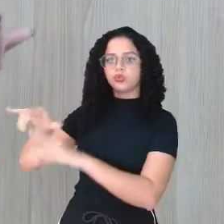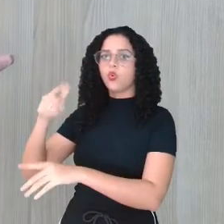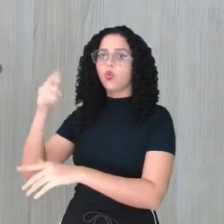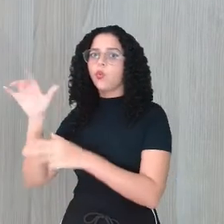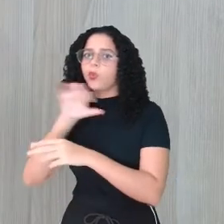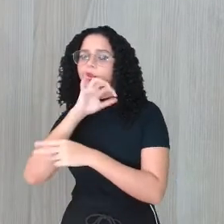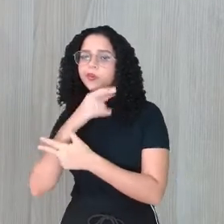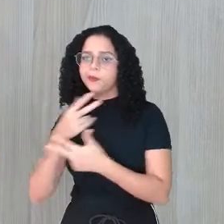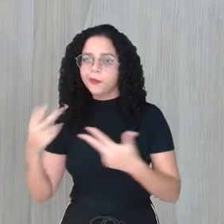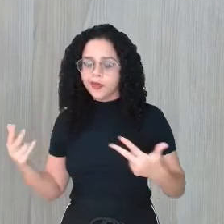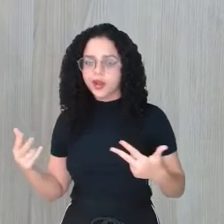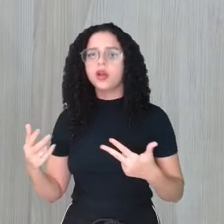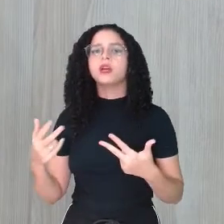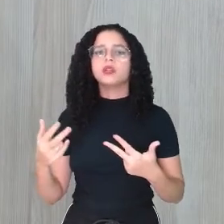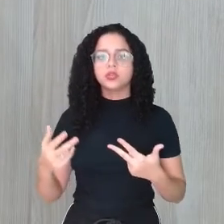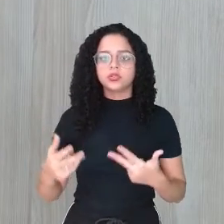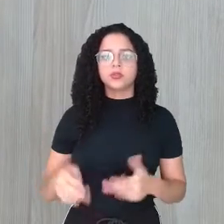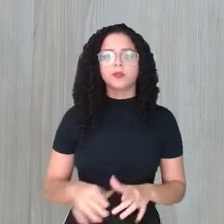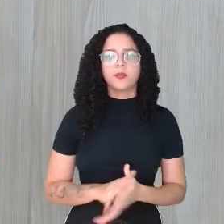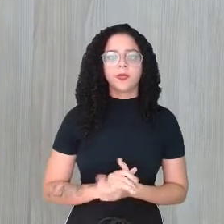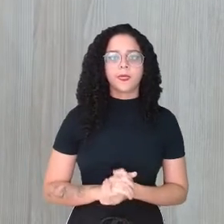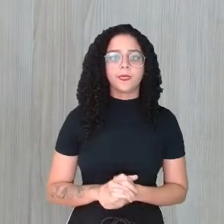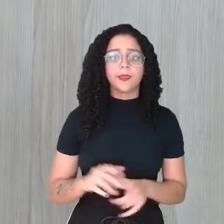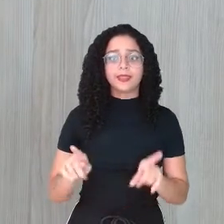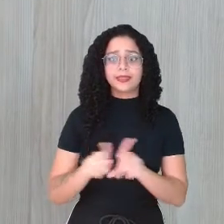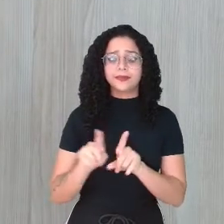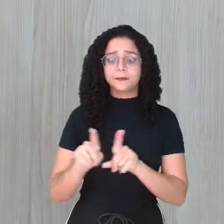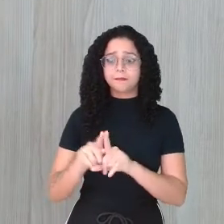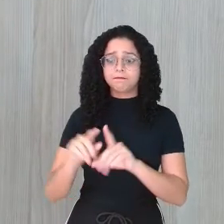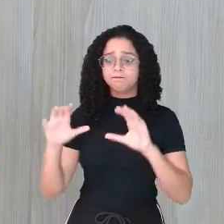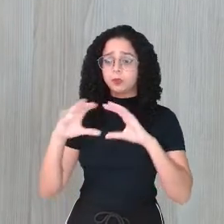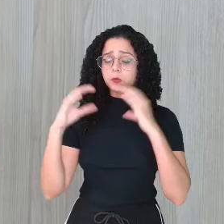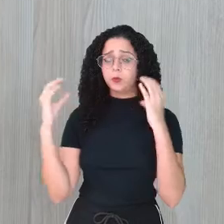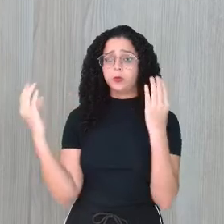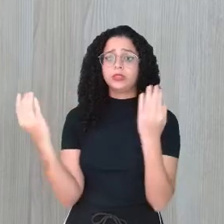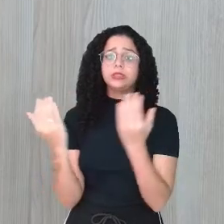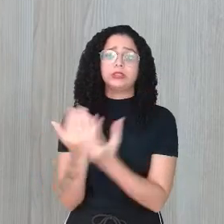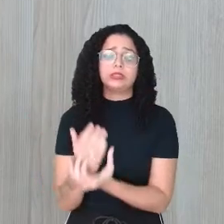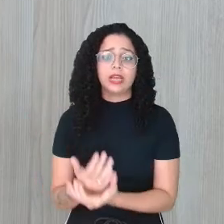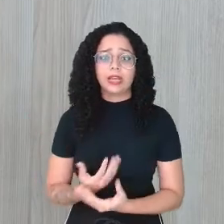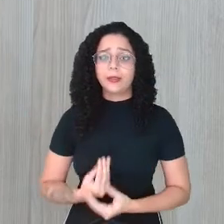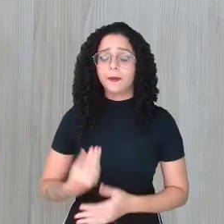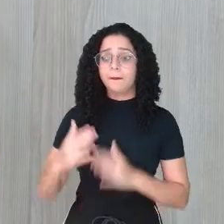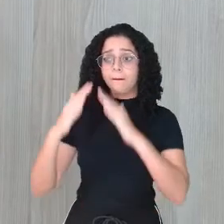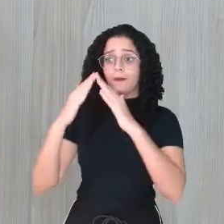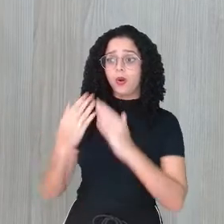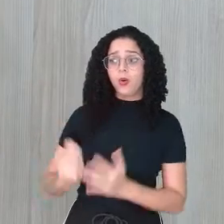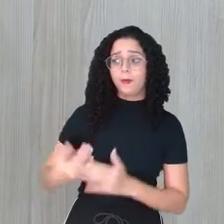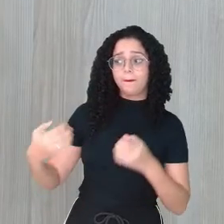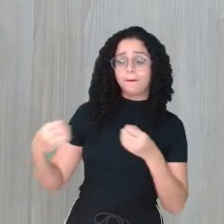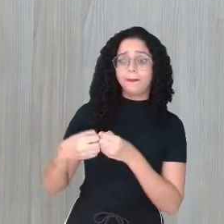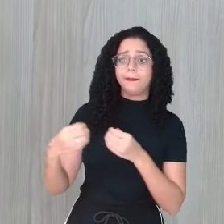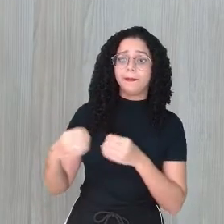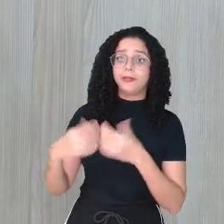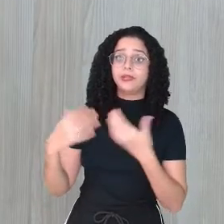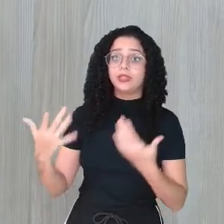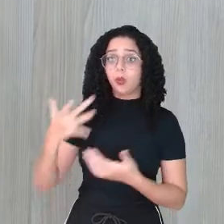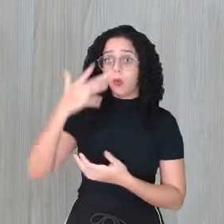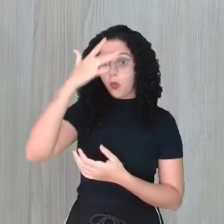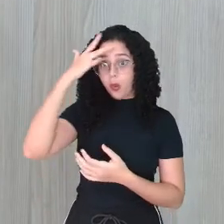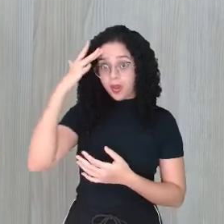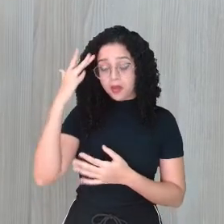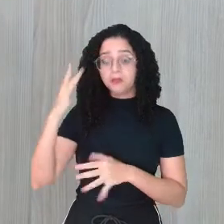outras plantas do entorno, como também a comunidade rural que mora ali perto, né? Então, as pessoas são